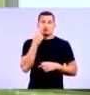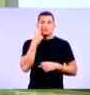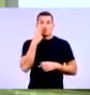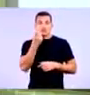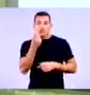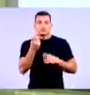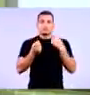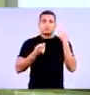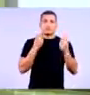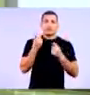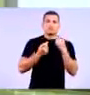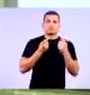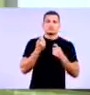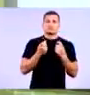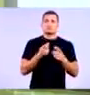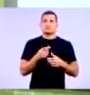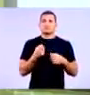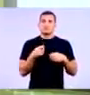nós sejamos